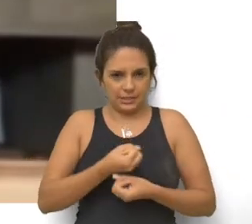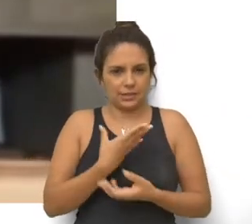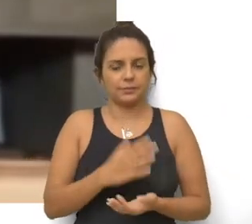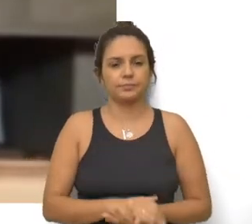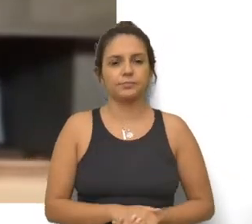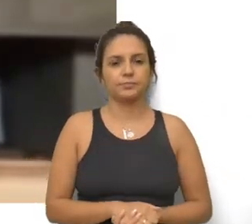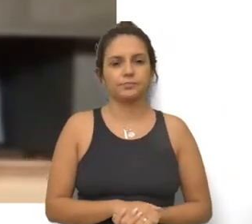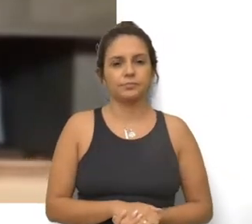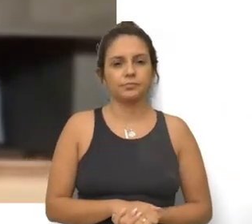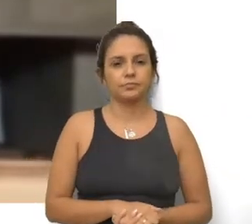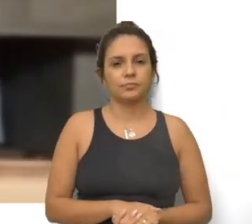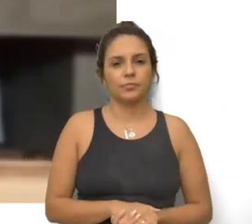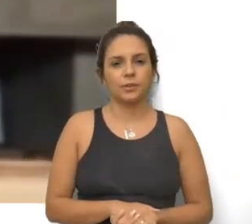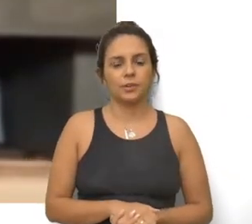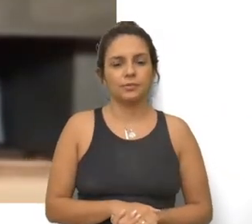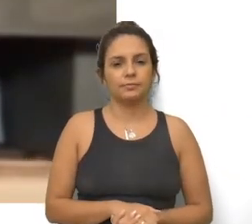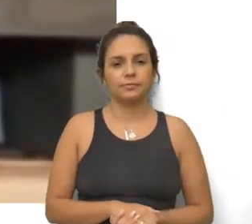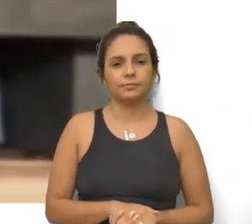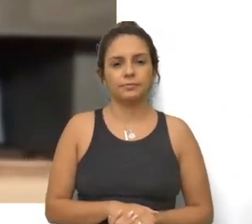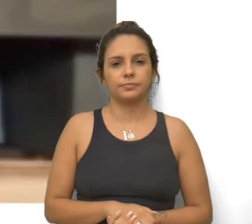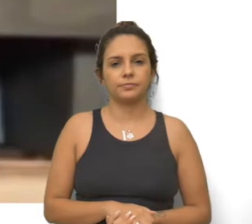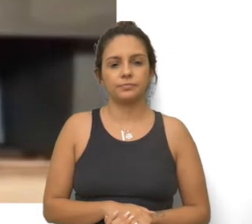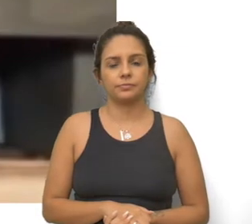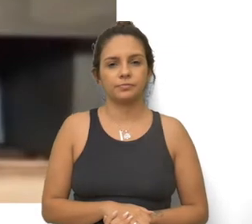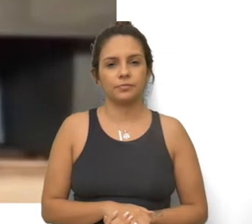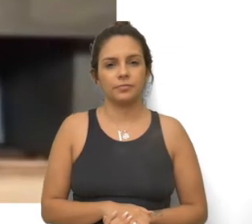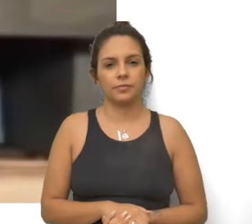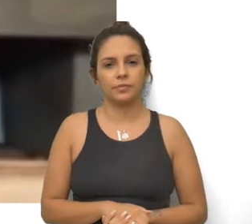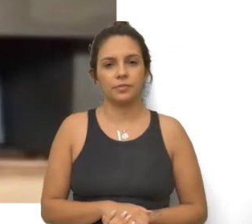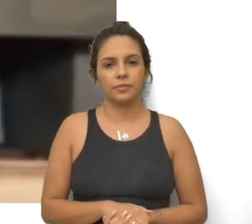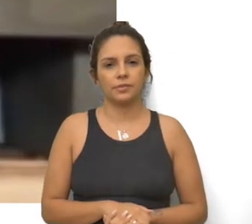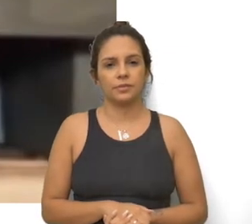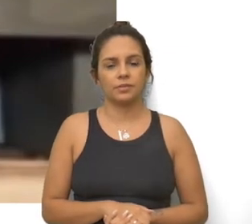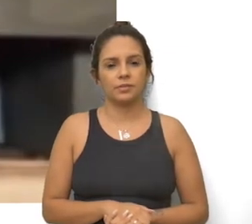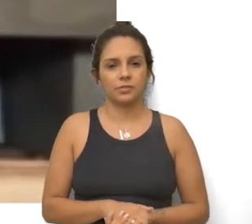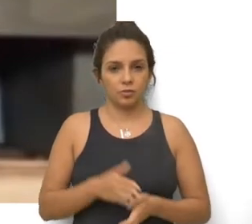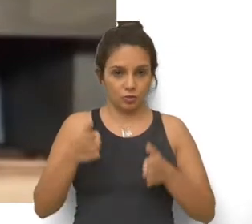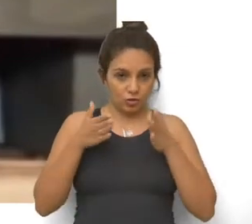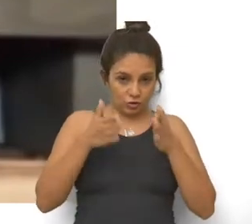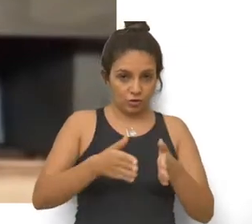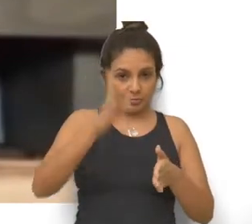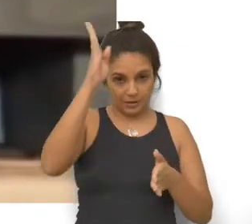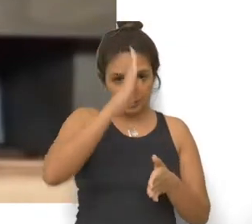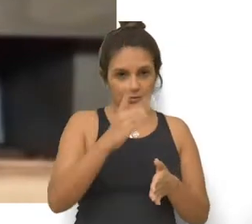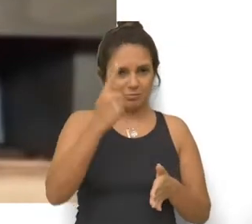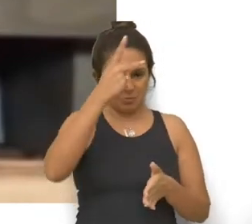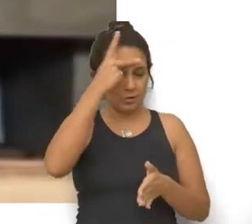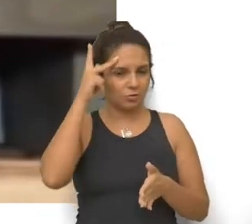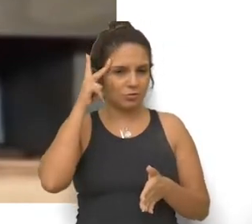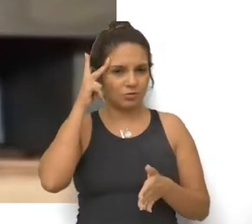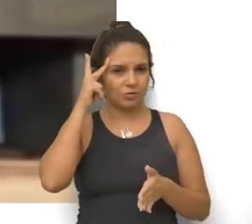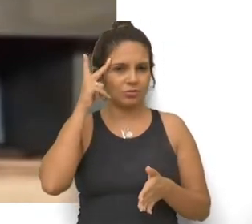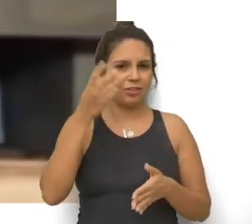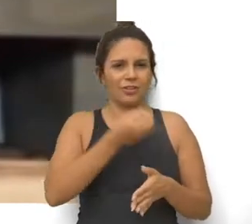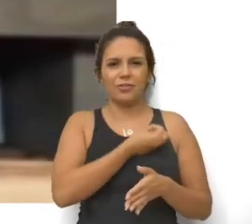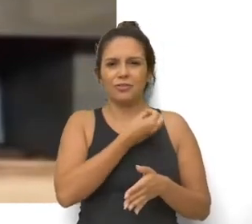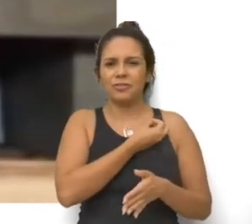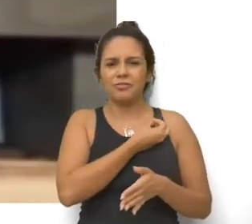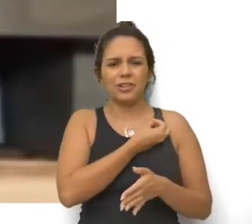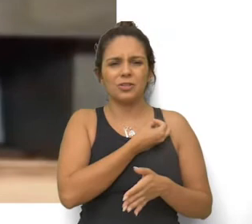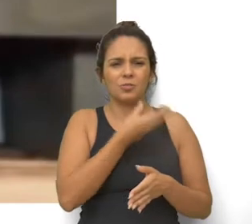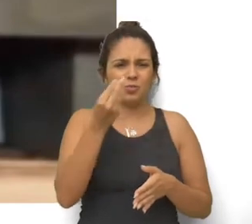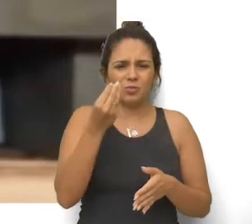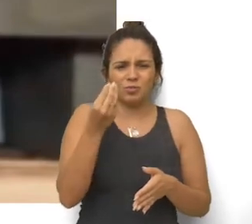em Santos, e ela, para chegar aqui no Brasil, ela era uma pessoa que tinha vivido uma vida